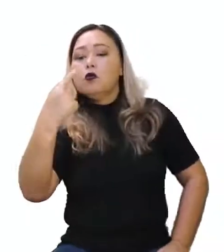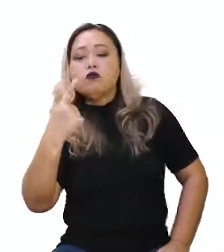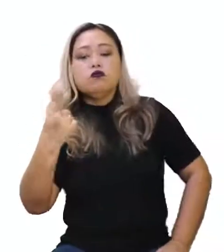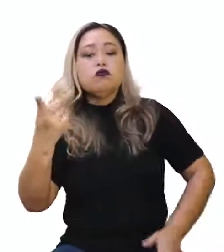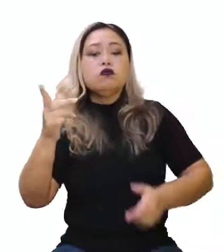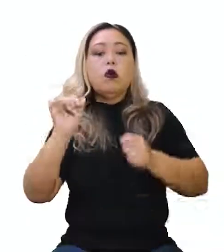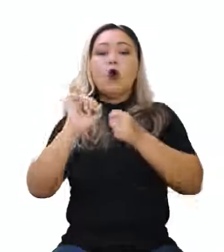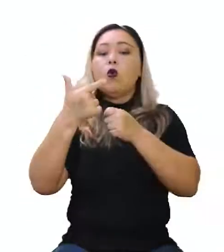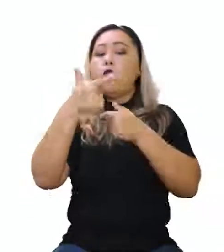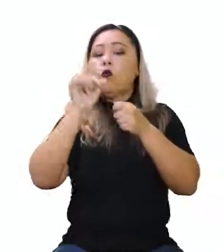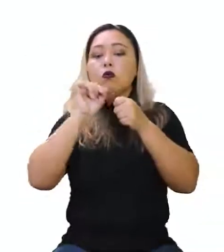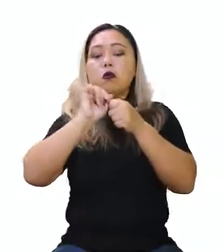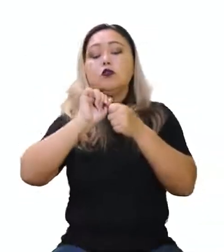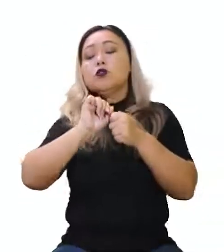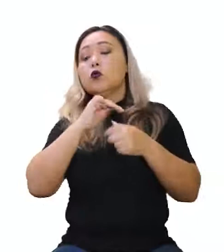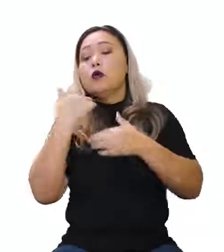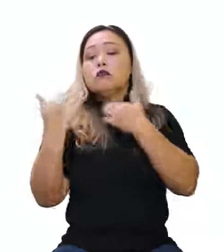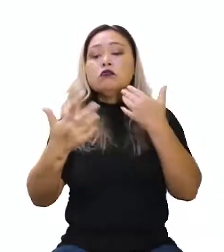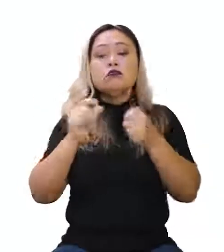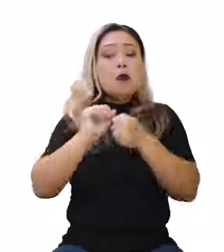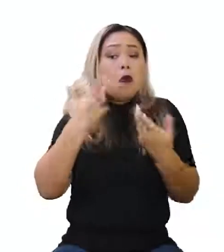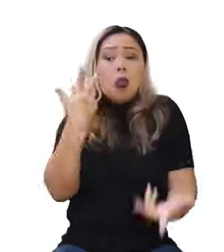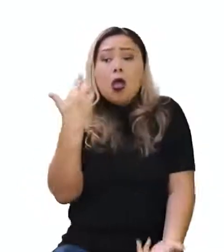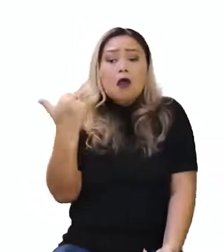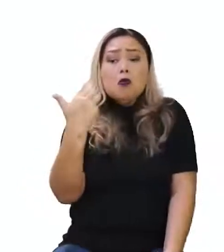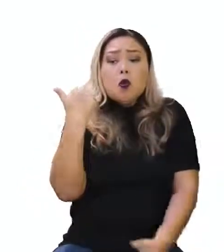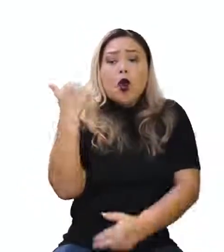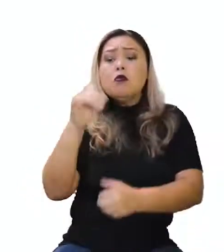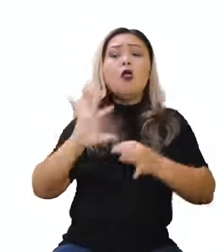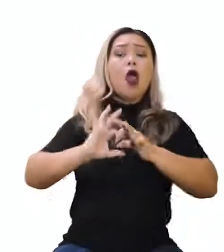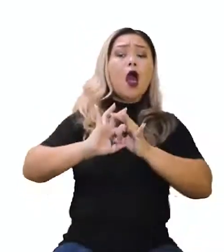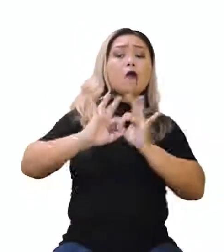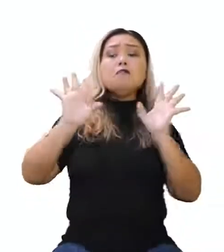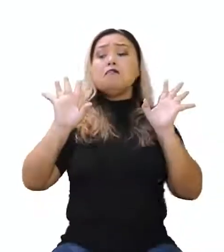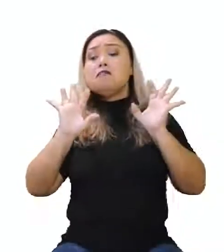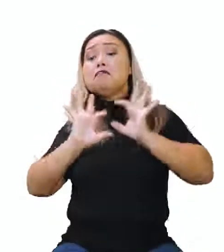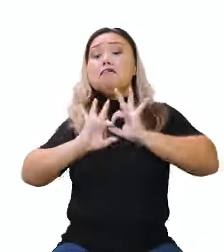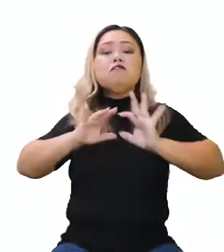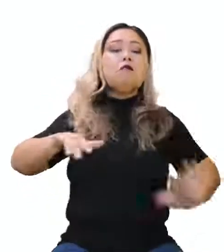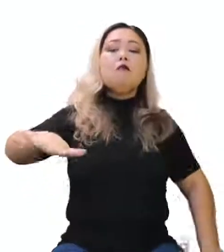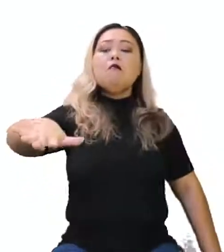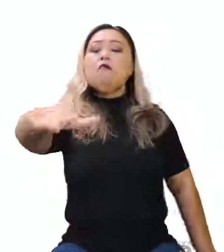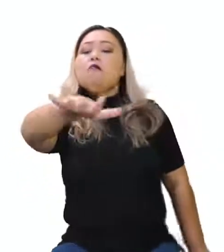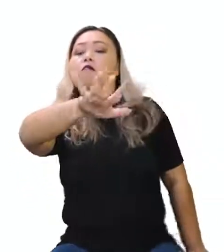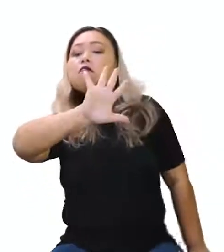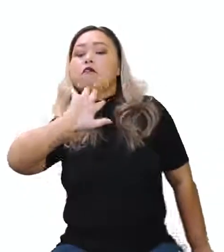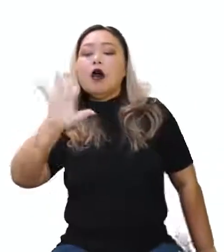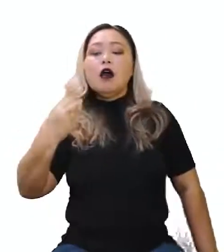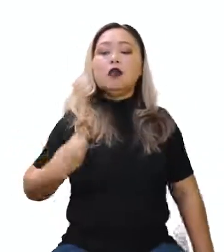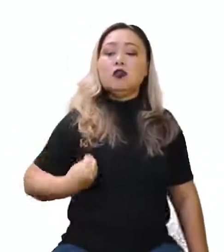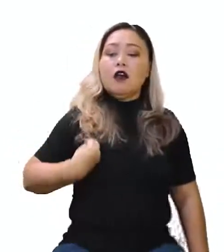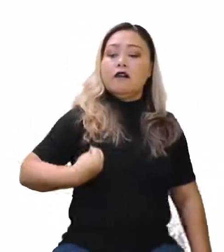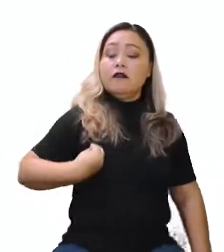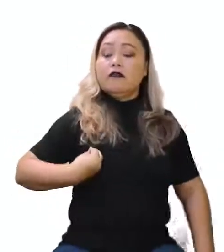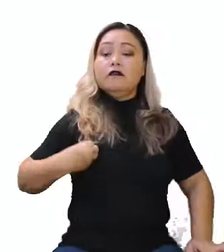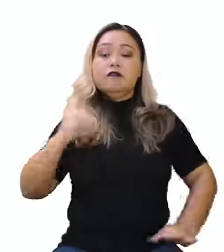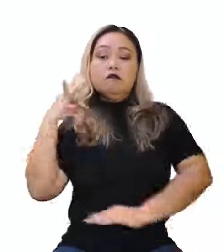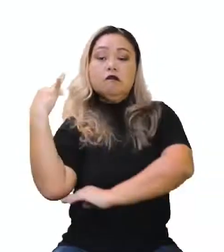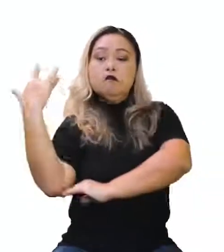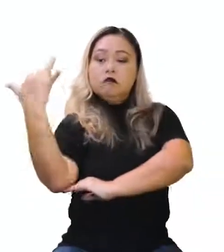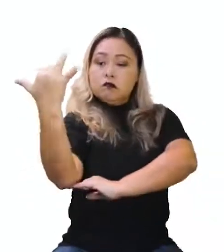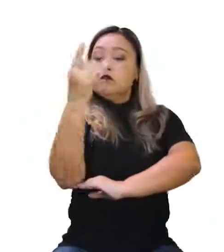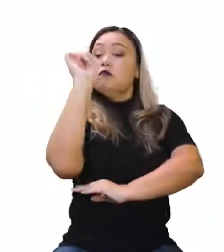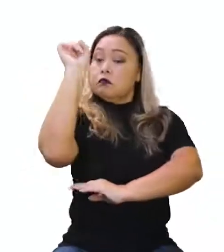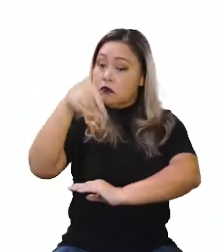outros fatores de mortalidade. De forma natural, ele está lá, no campo, na vida selvagem. Por isso